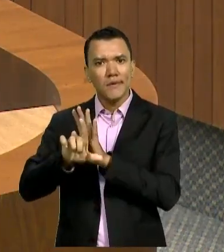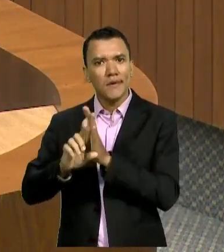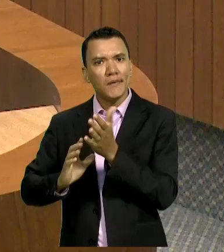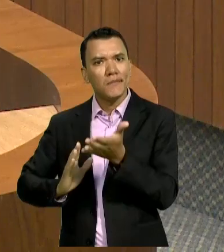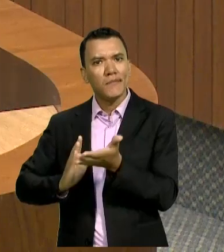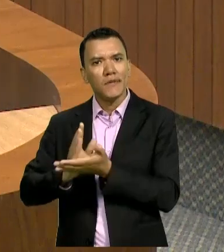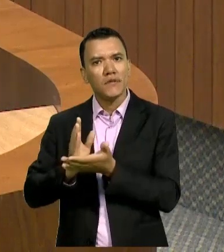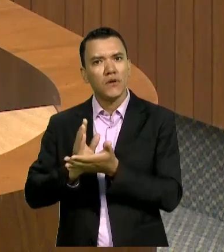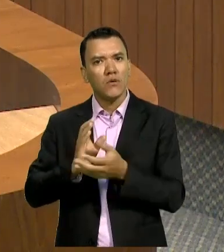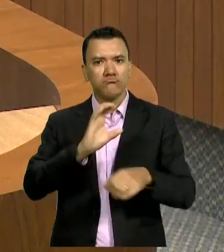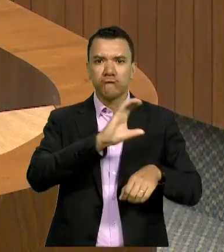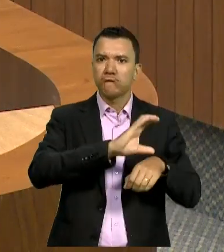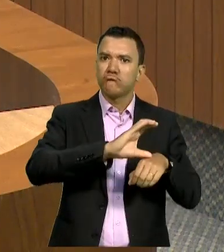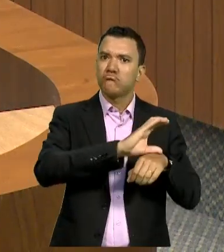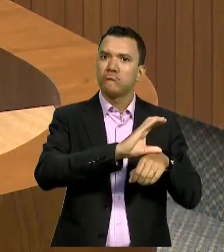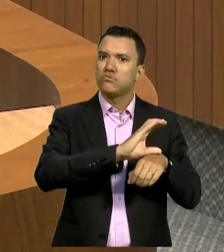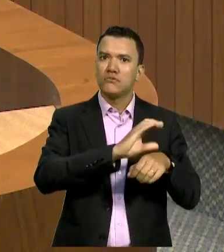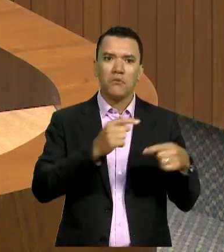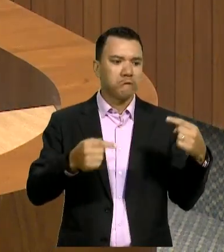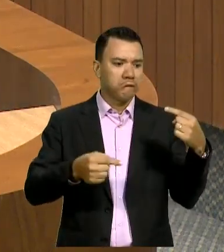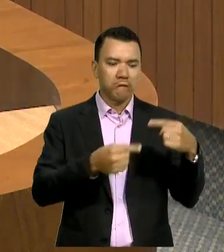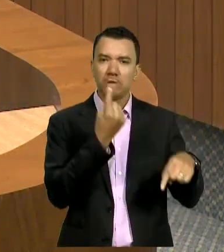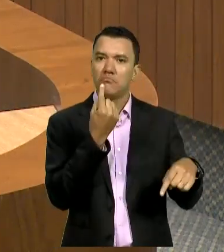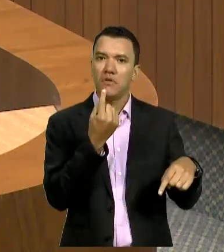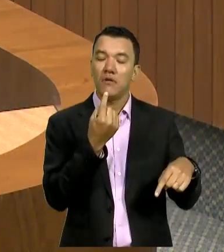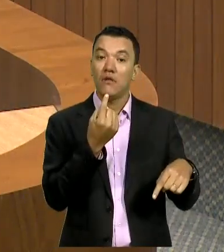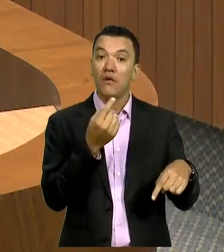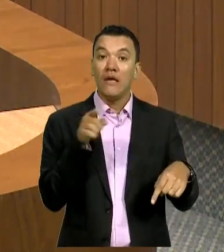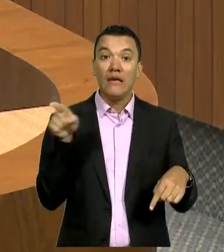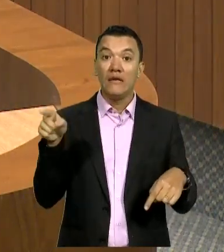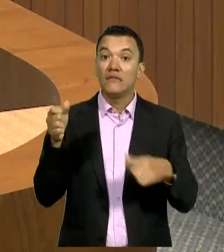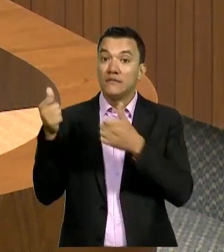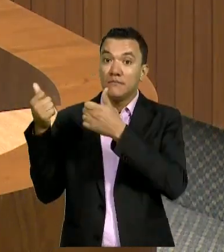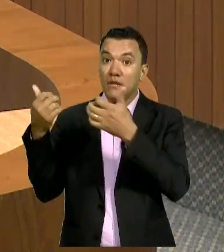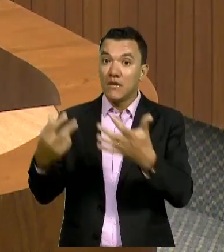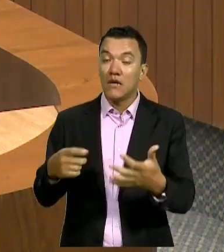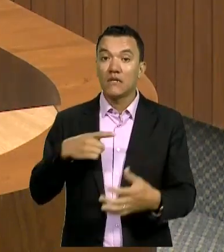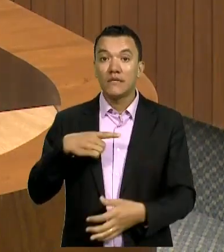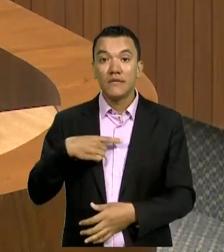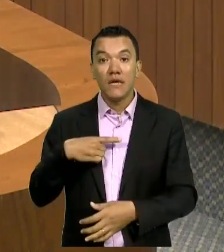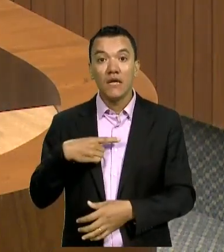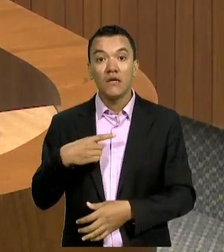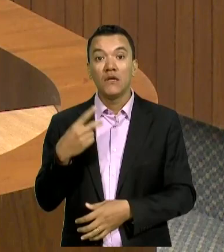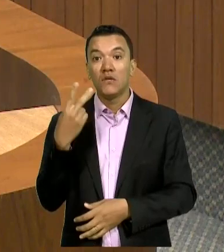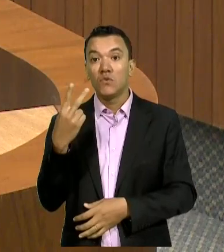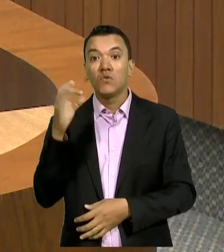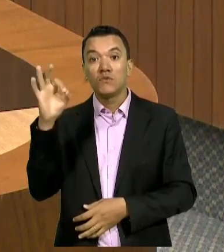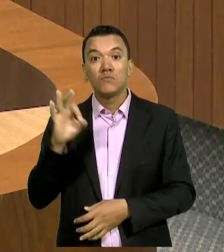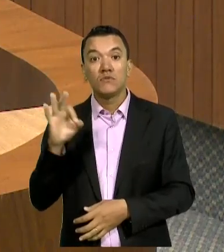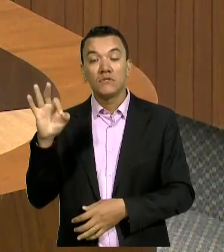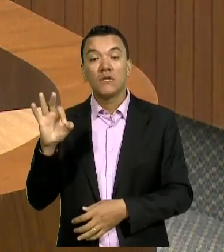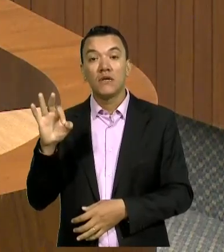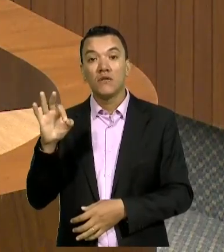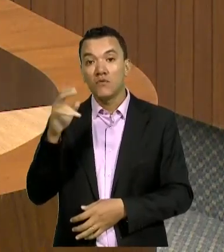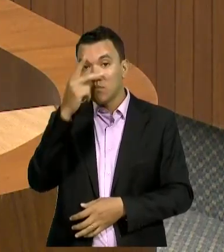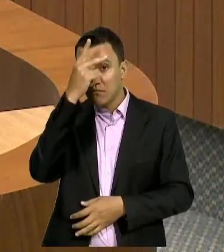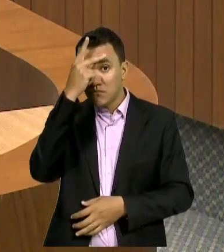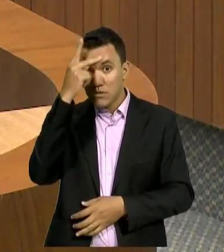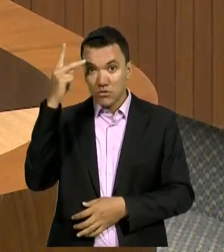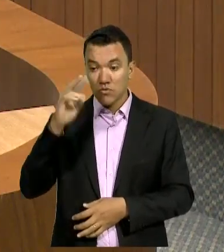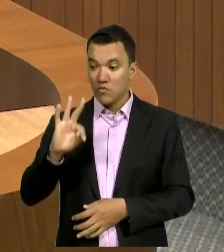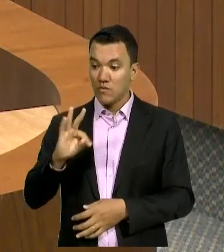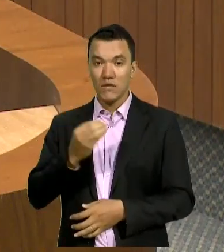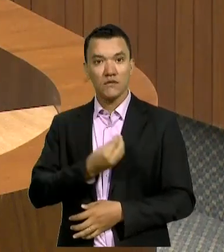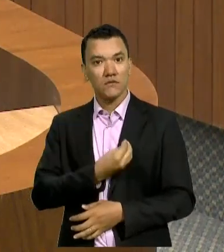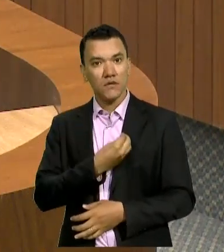inconstitucional? Dizem eles que tem 2% de população trans no Brasil. Eles querem 10%